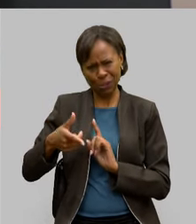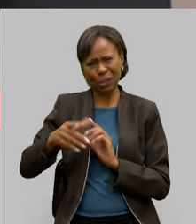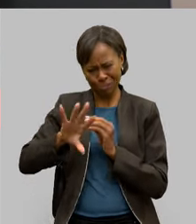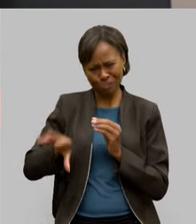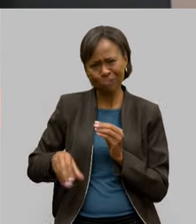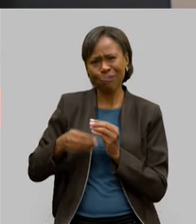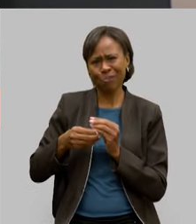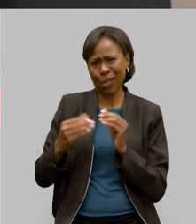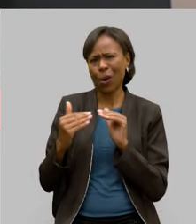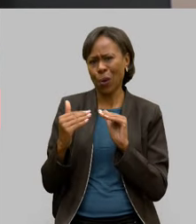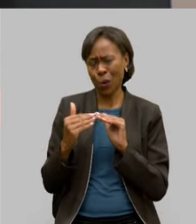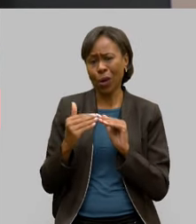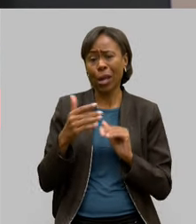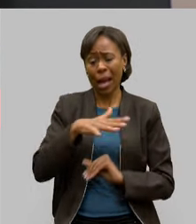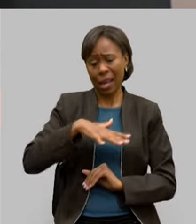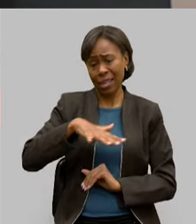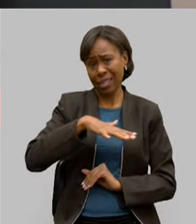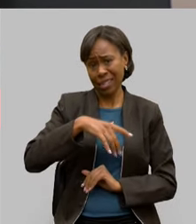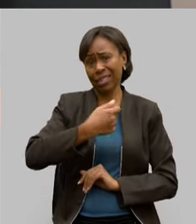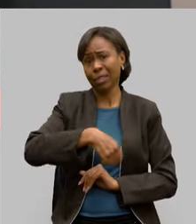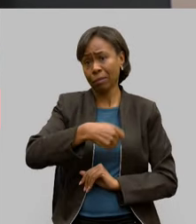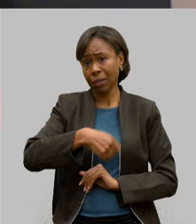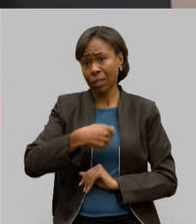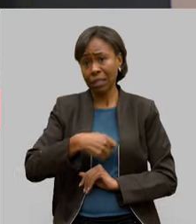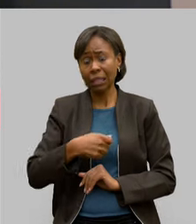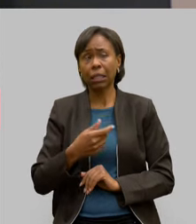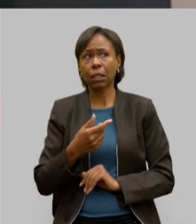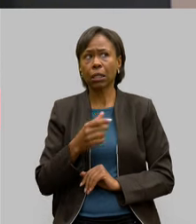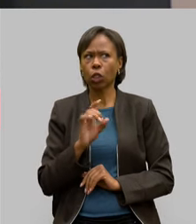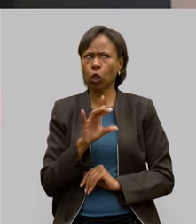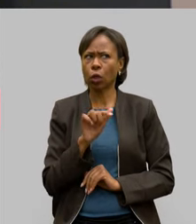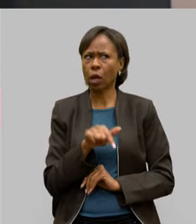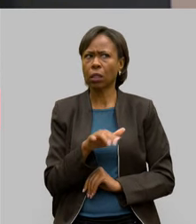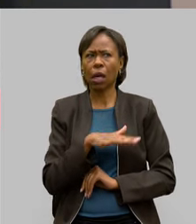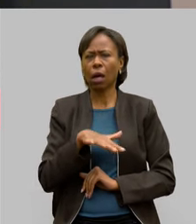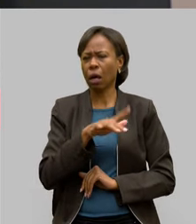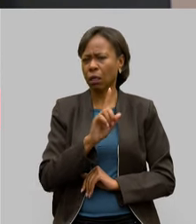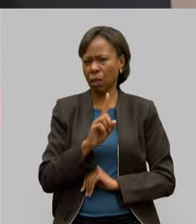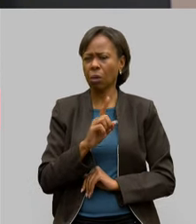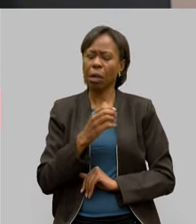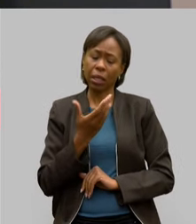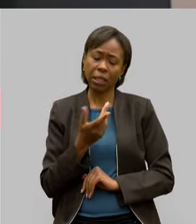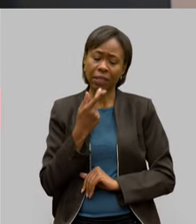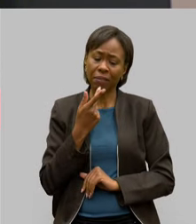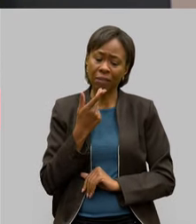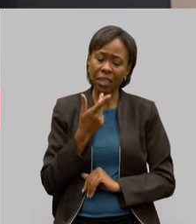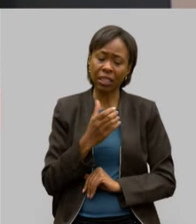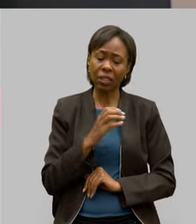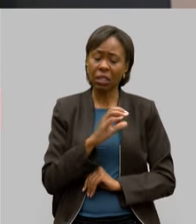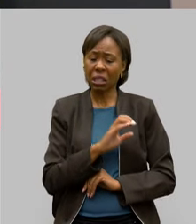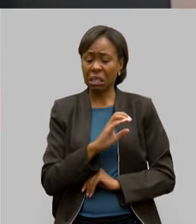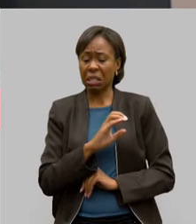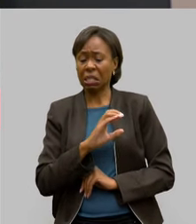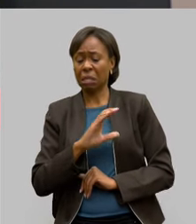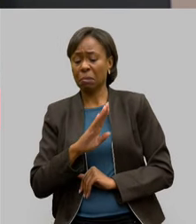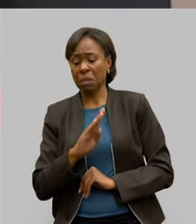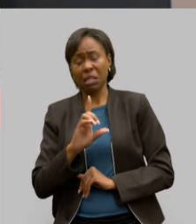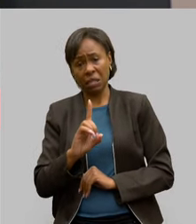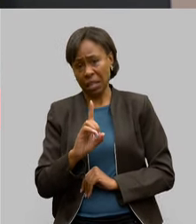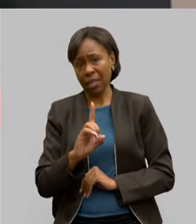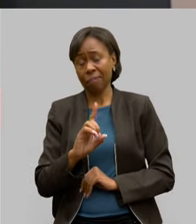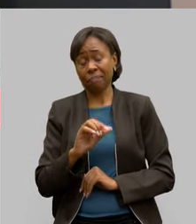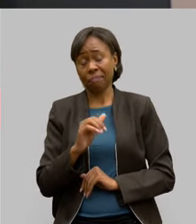essa área precisa de bastante não só essa área né mas como a gente tá falando de canabinoide aqui essa área precisa de muito